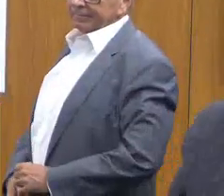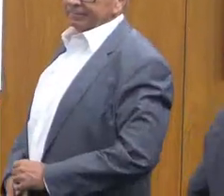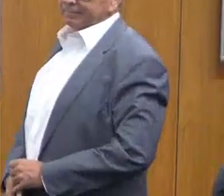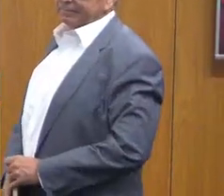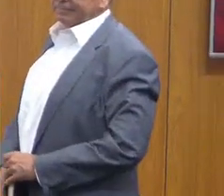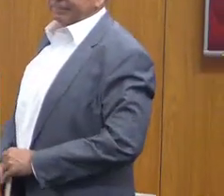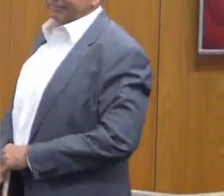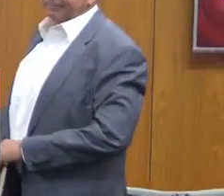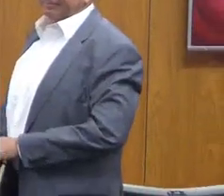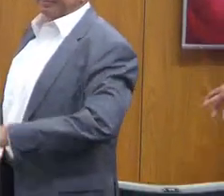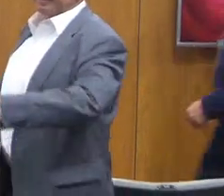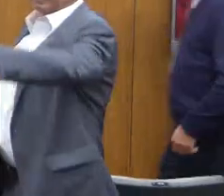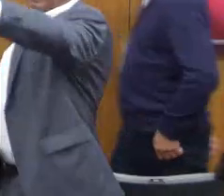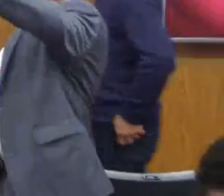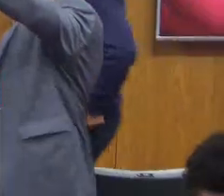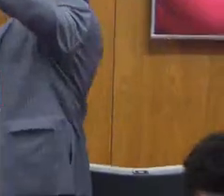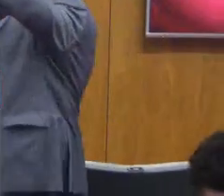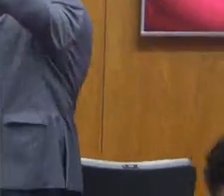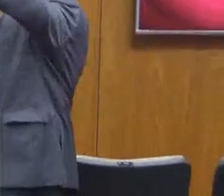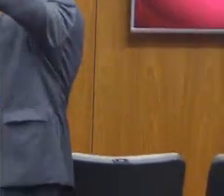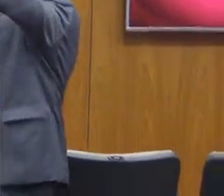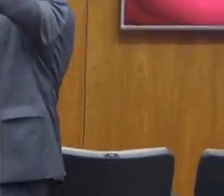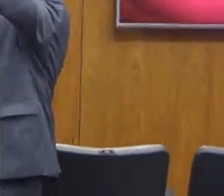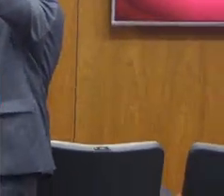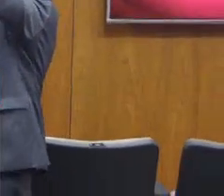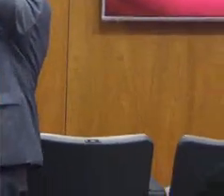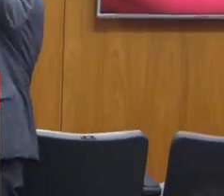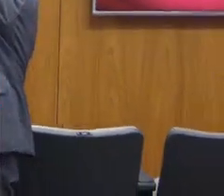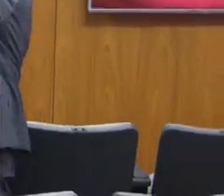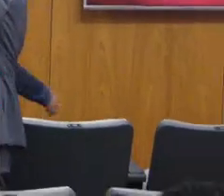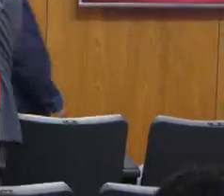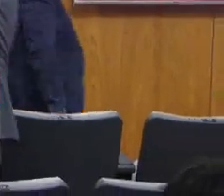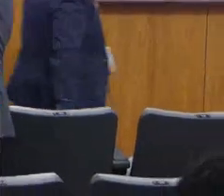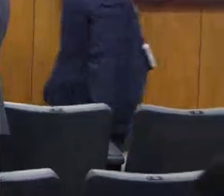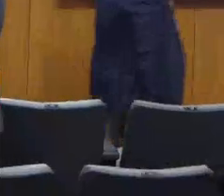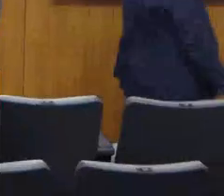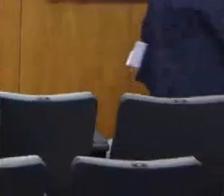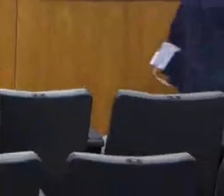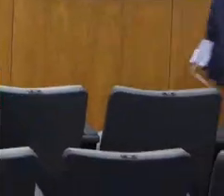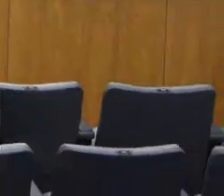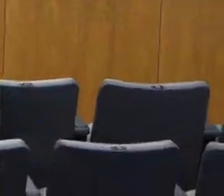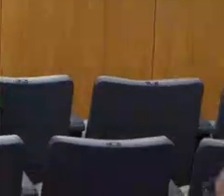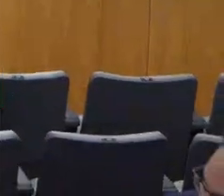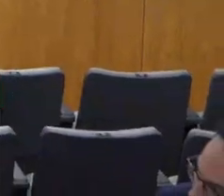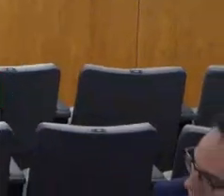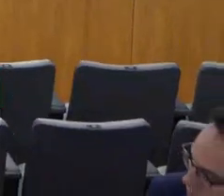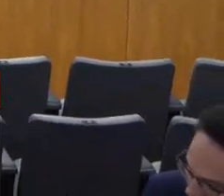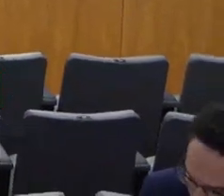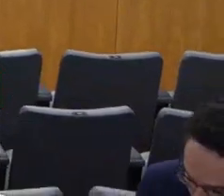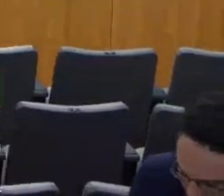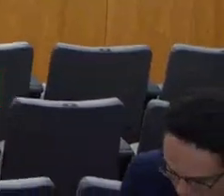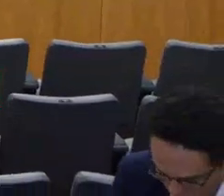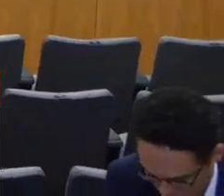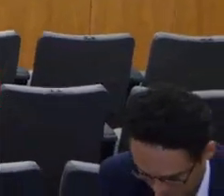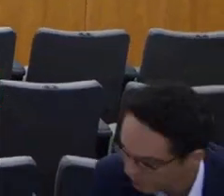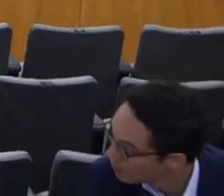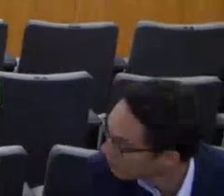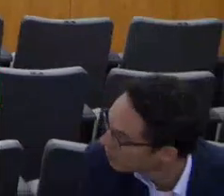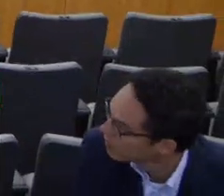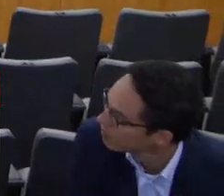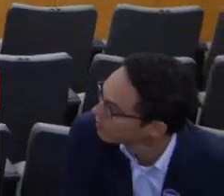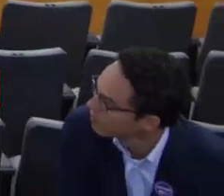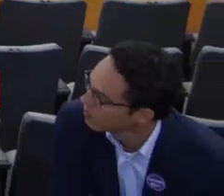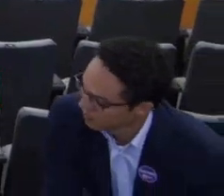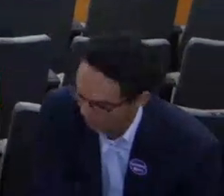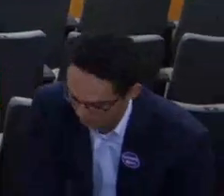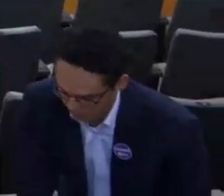presencialmente também pelo canal da Assembleia no YouTube Tenham todos uma boa tarde n